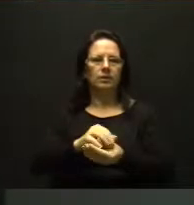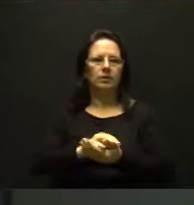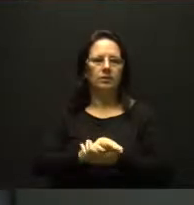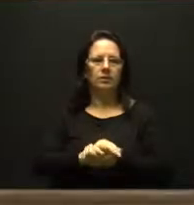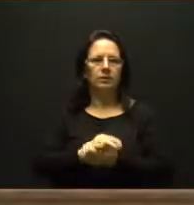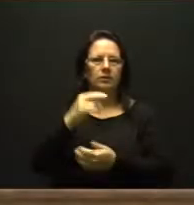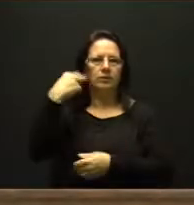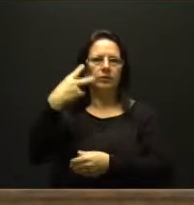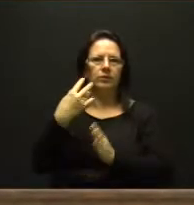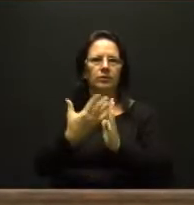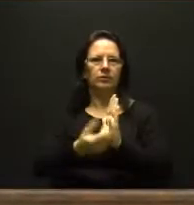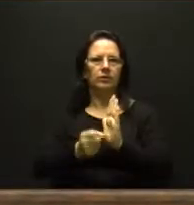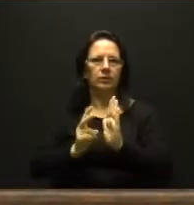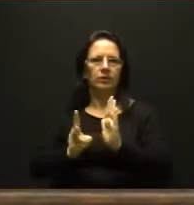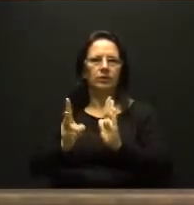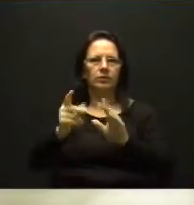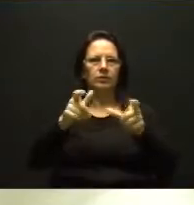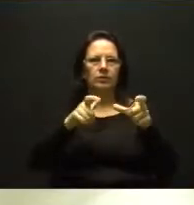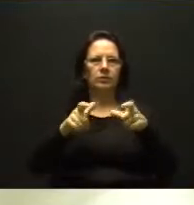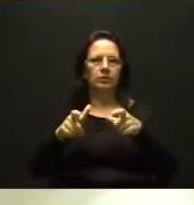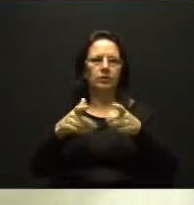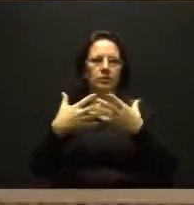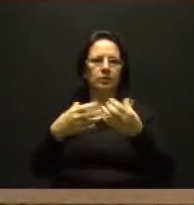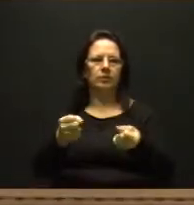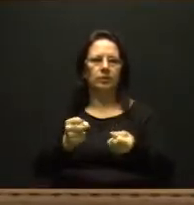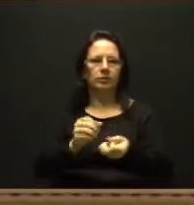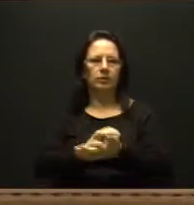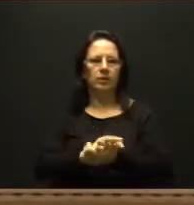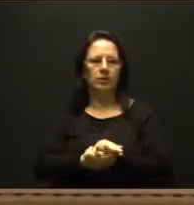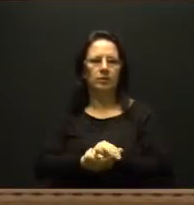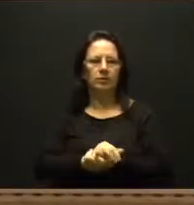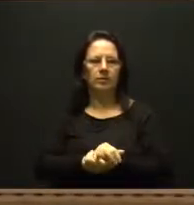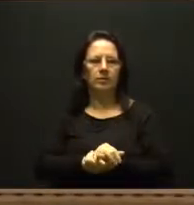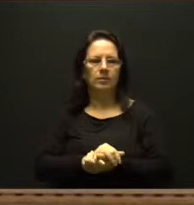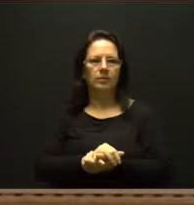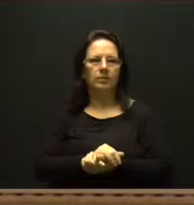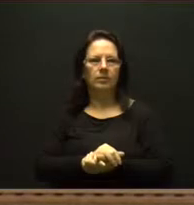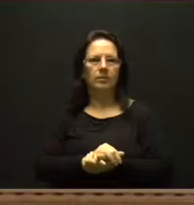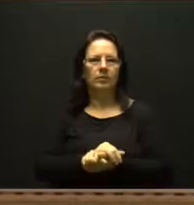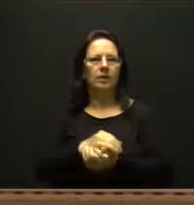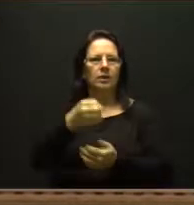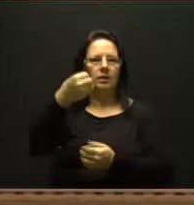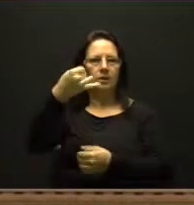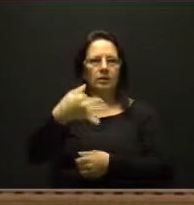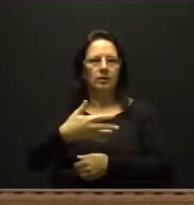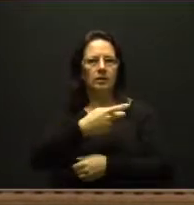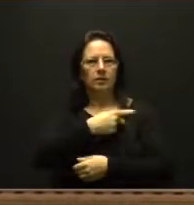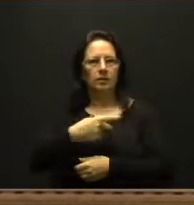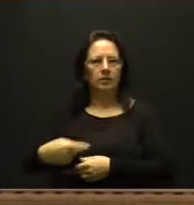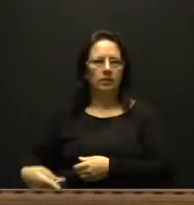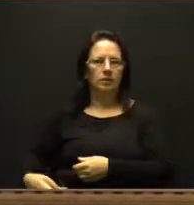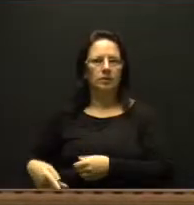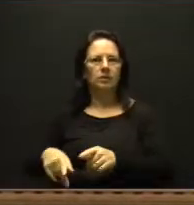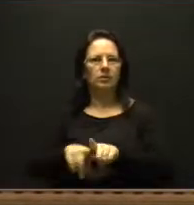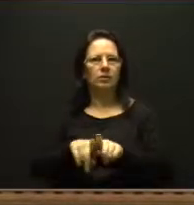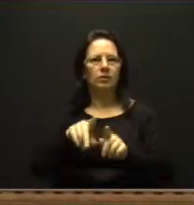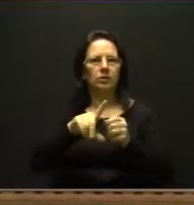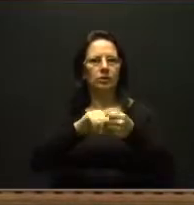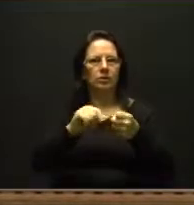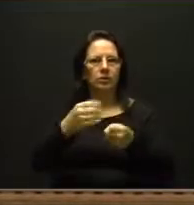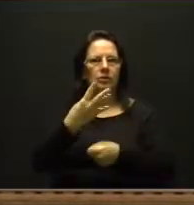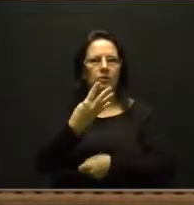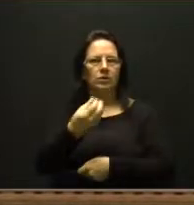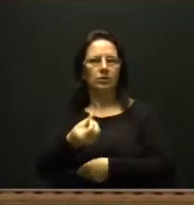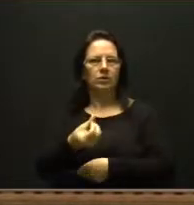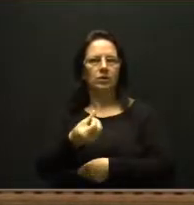o vereador foi pela aprovação continuam se encontra aprovado esta presidência é o plenário que conforme disposto no artigo 46 da lei